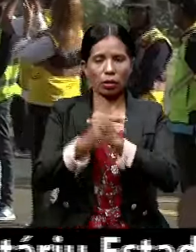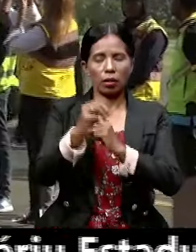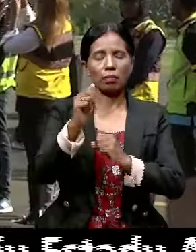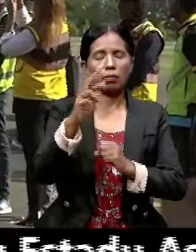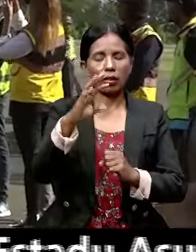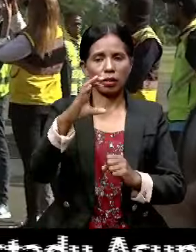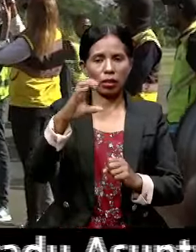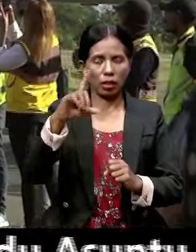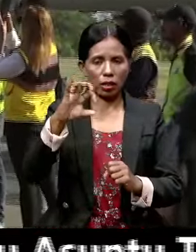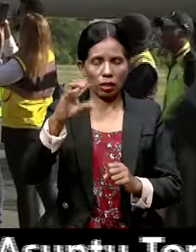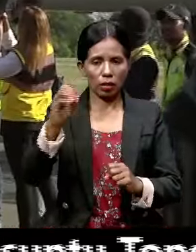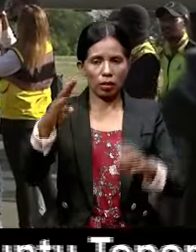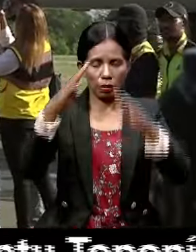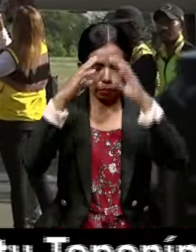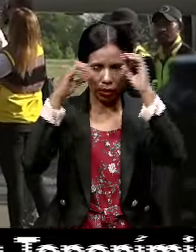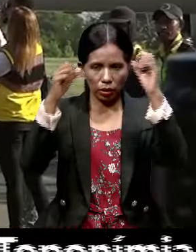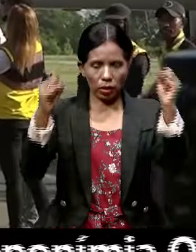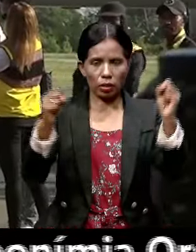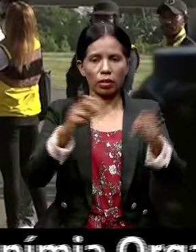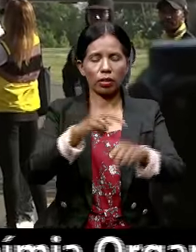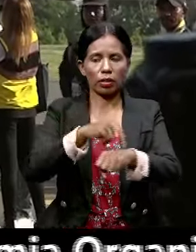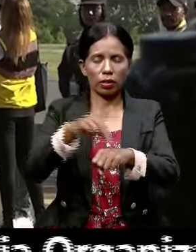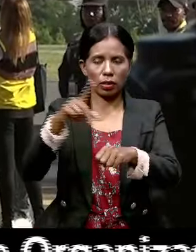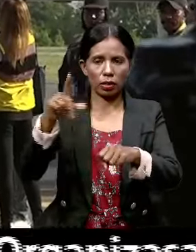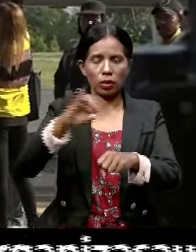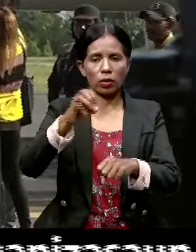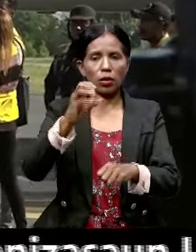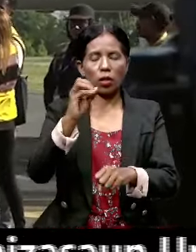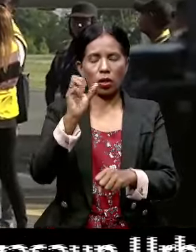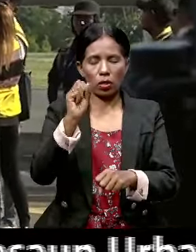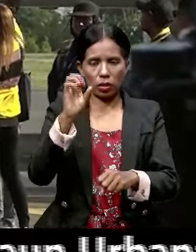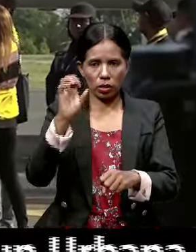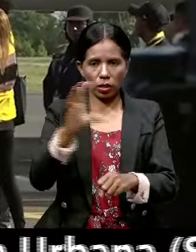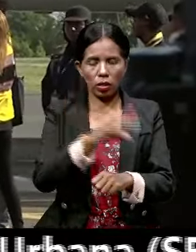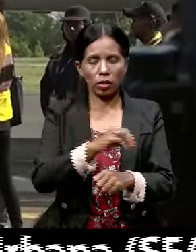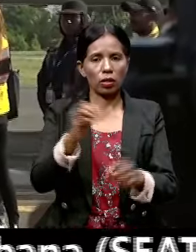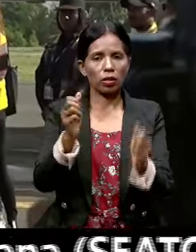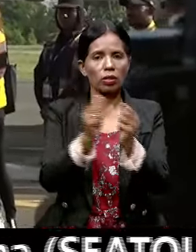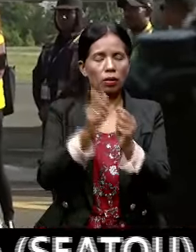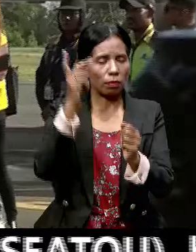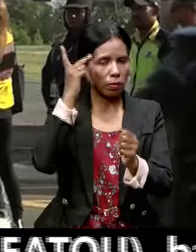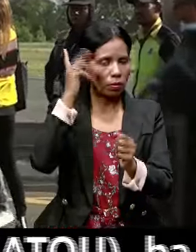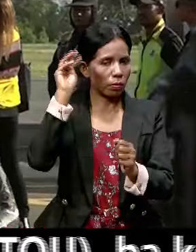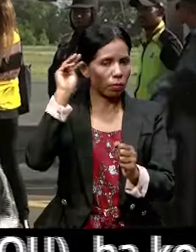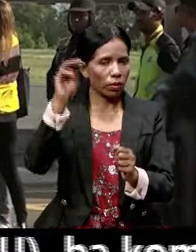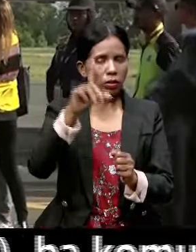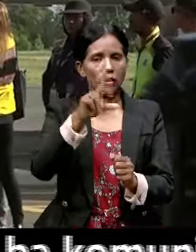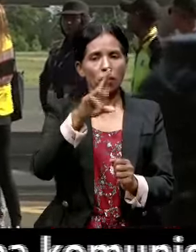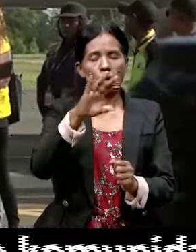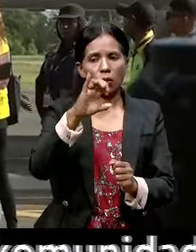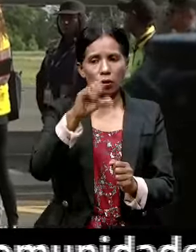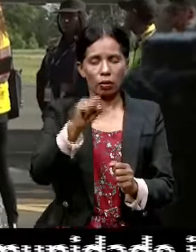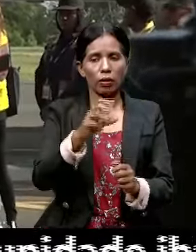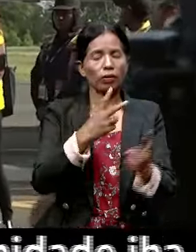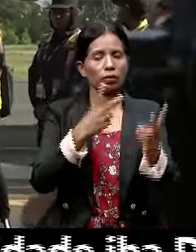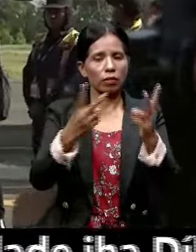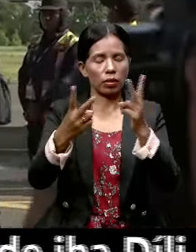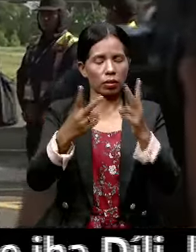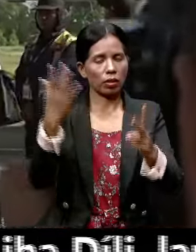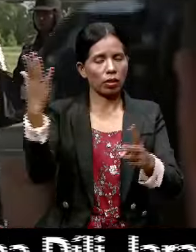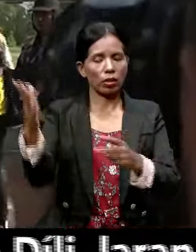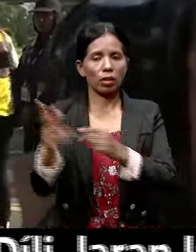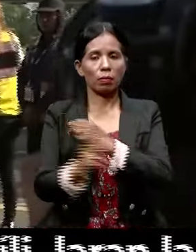Souza, presidente Assembleia Nacional José Pedro Aquiar Branco no primeiro-ministro Luis Montenegro. Além de visita em Portugal,